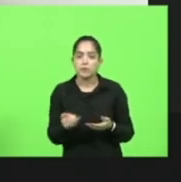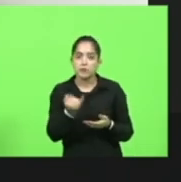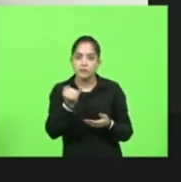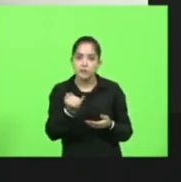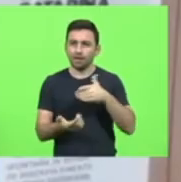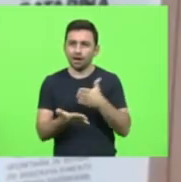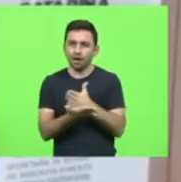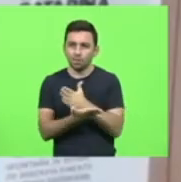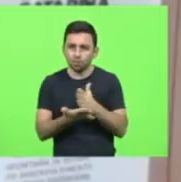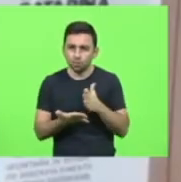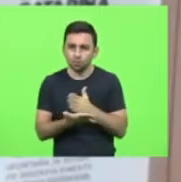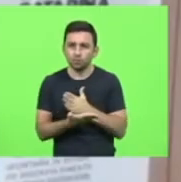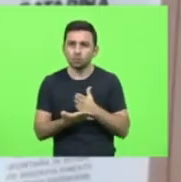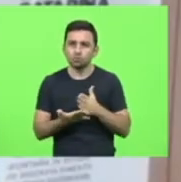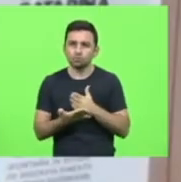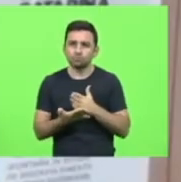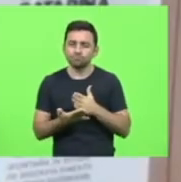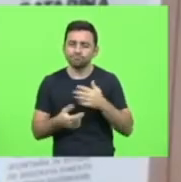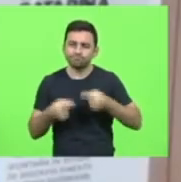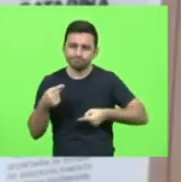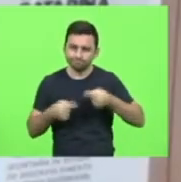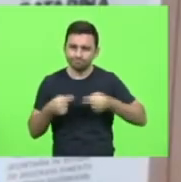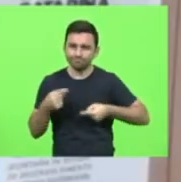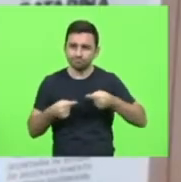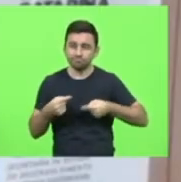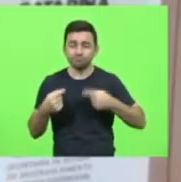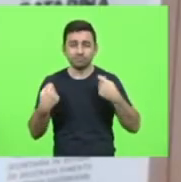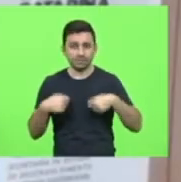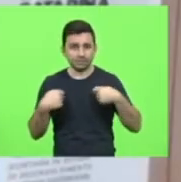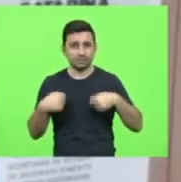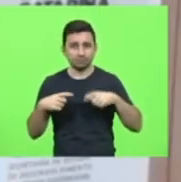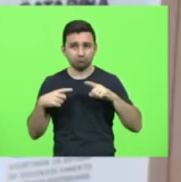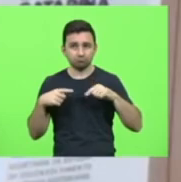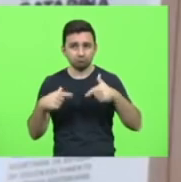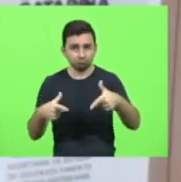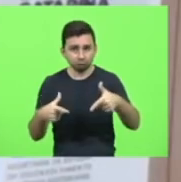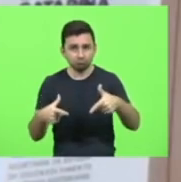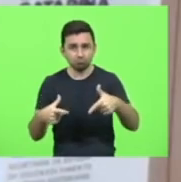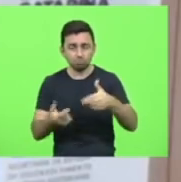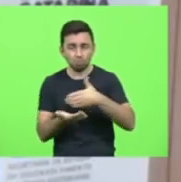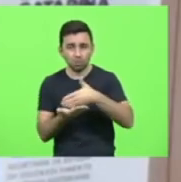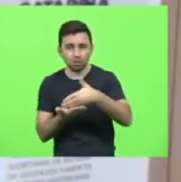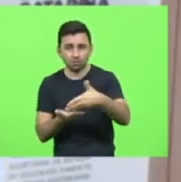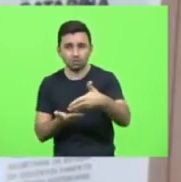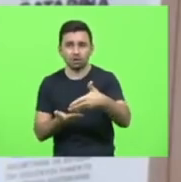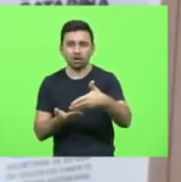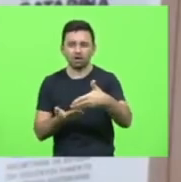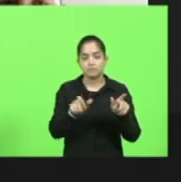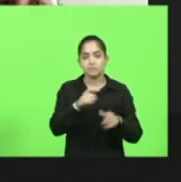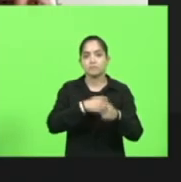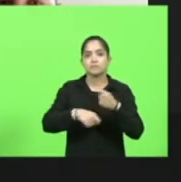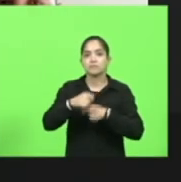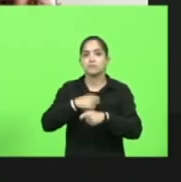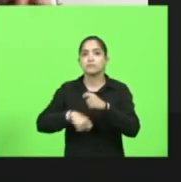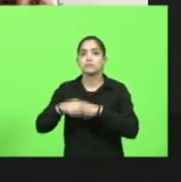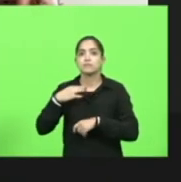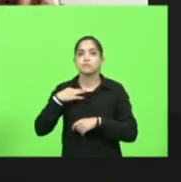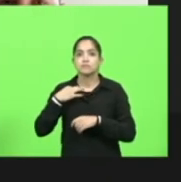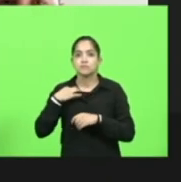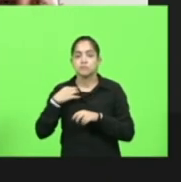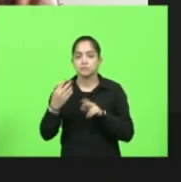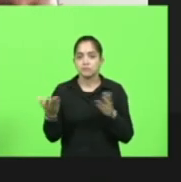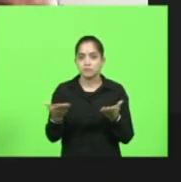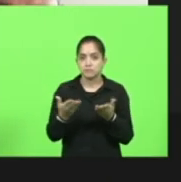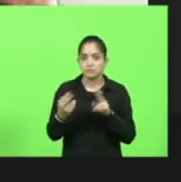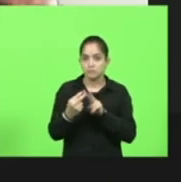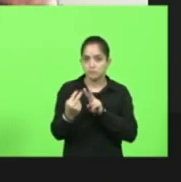setores participantes o secretário de estado de desenvolvimento econômico Luciano buligon comemorou a manutenção do grupo e reforçou